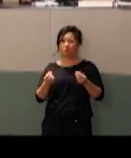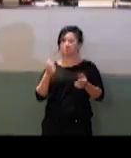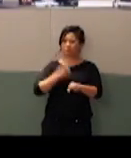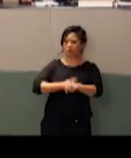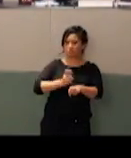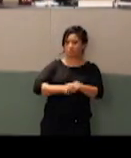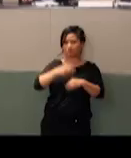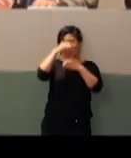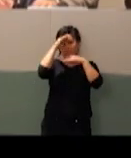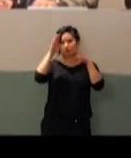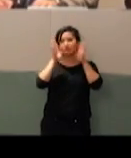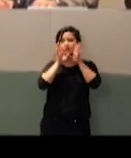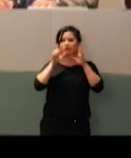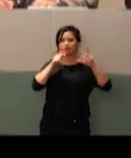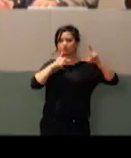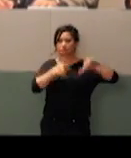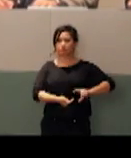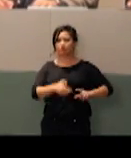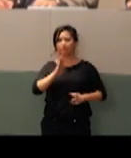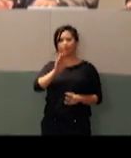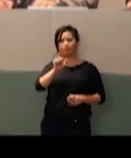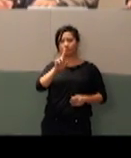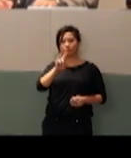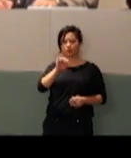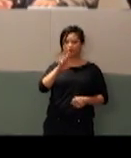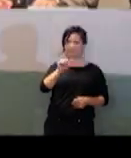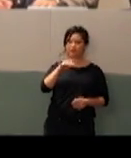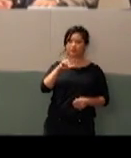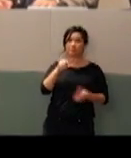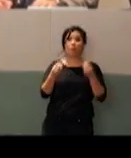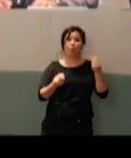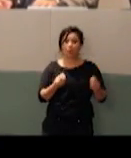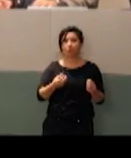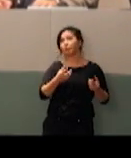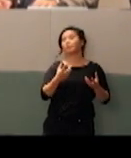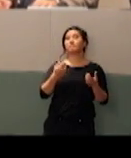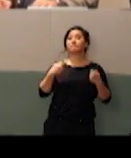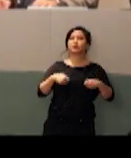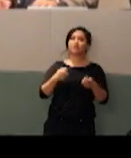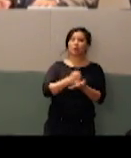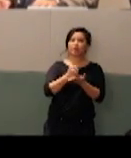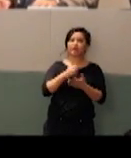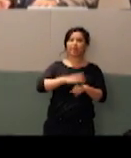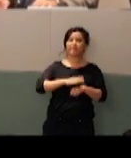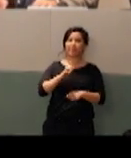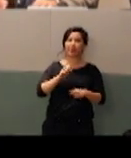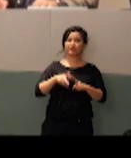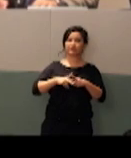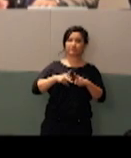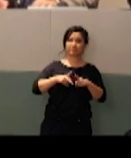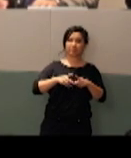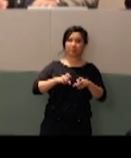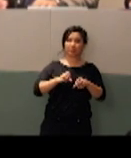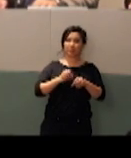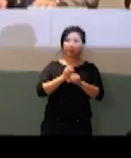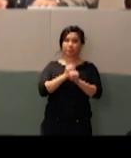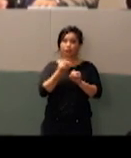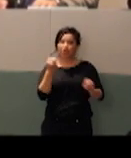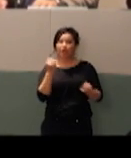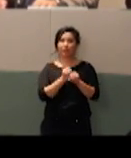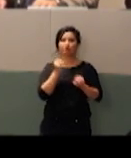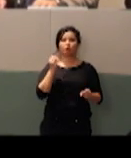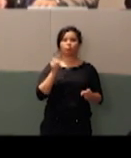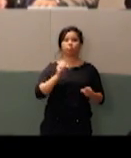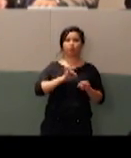mais engenheiros e arquitetos para as administrações regionais, facilitar a relação do Estado com o setor produtivo. Em segundo lugar,